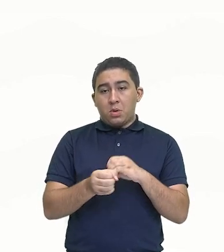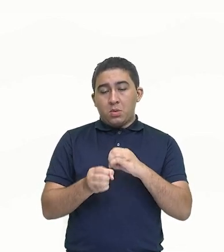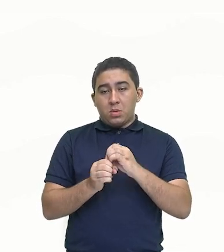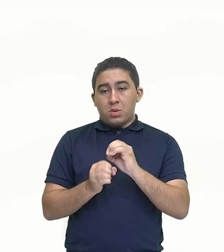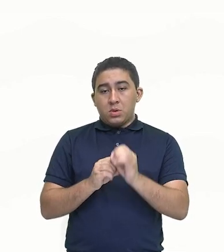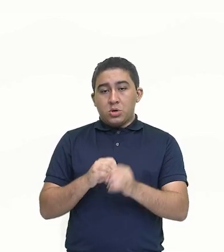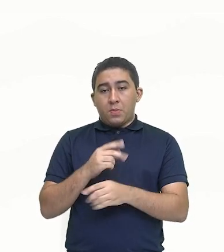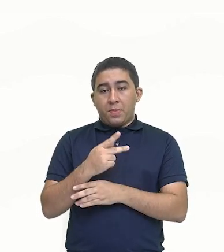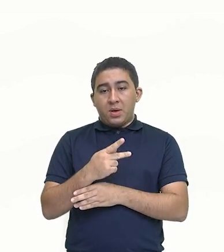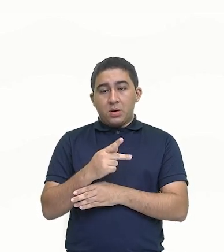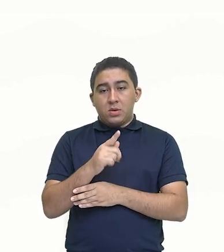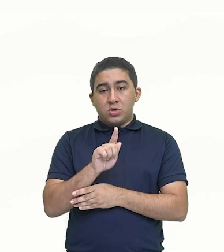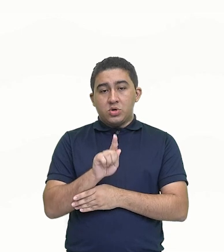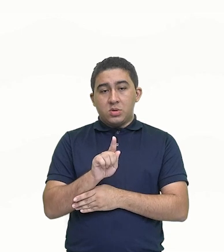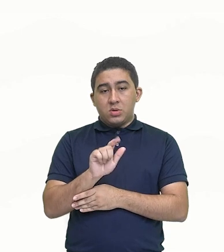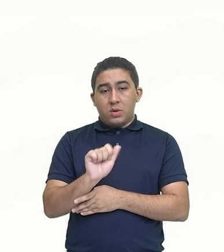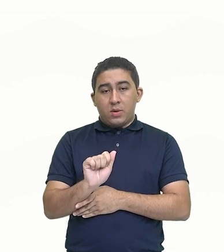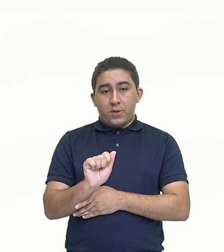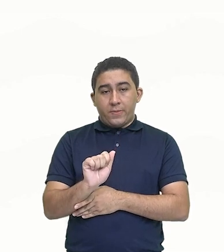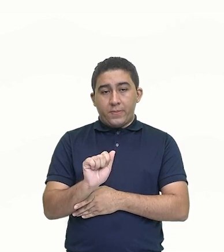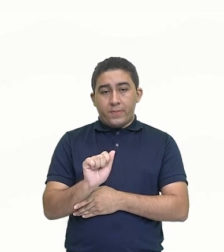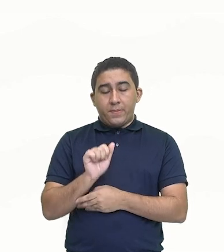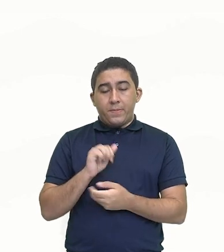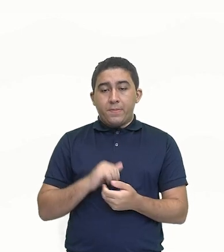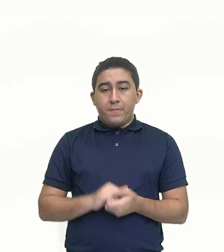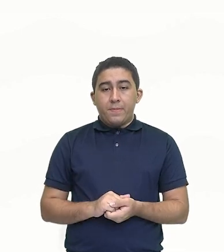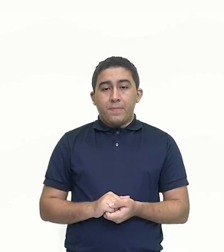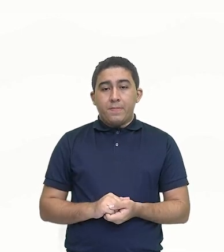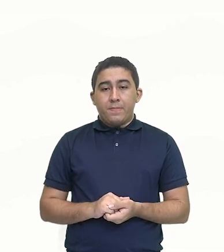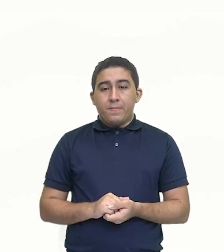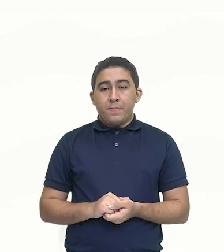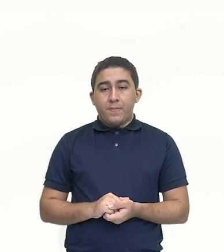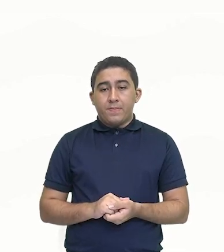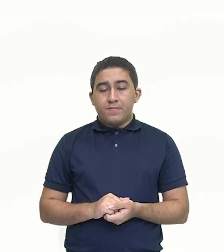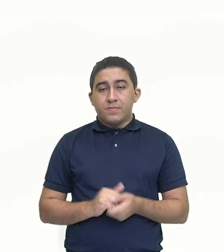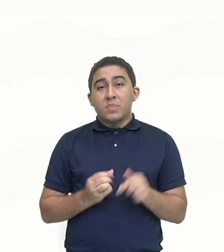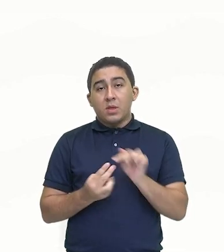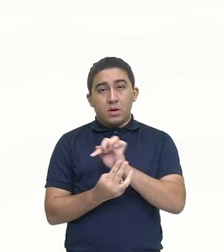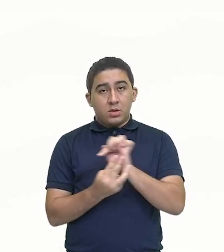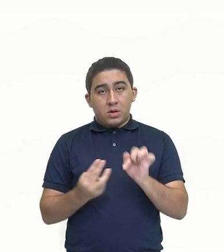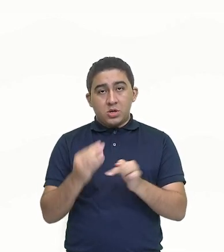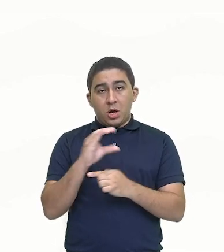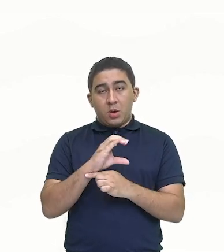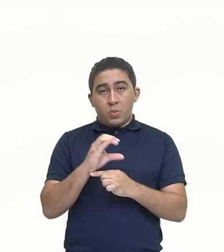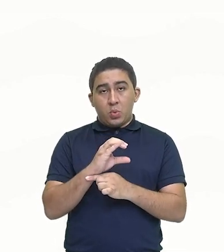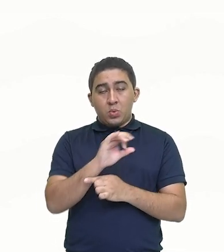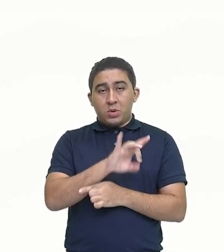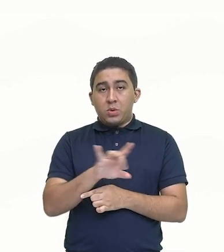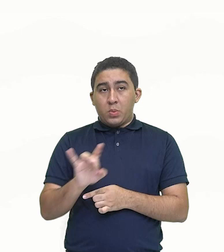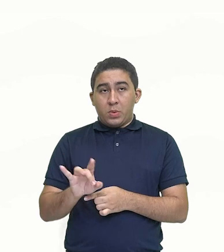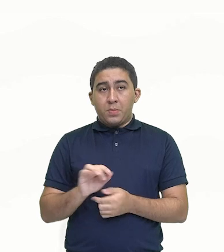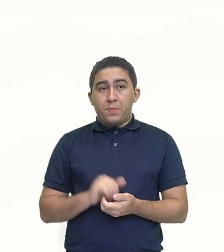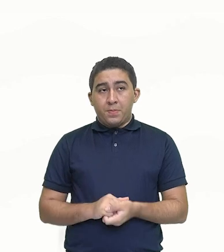ácido fosfoglicerídeo, né, ou PGA, com 3 carbonos cada molécula aí.